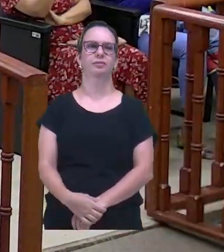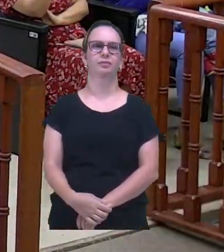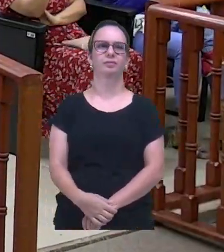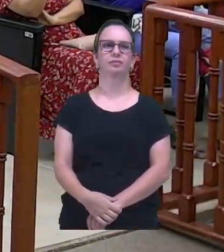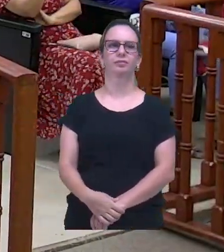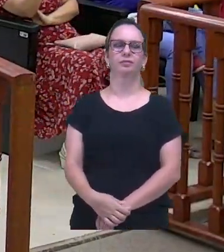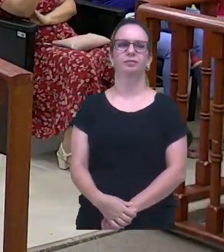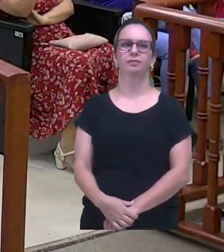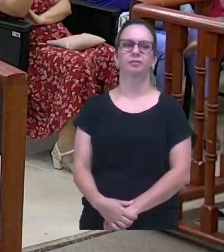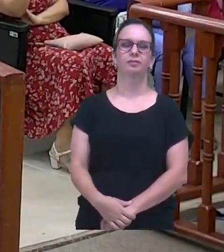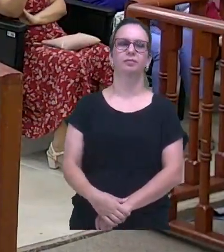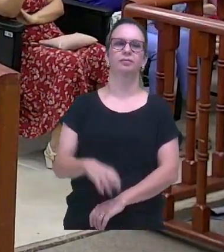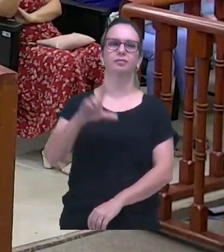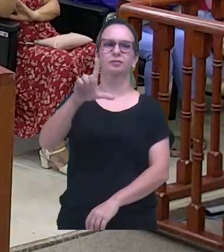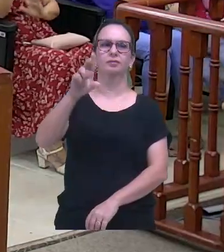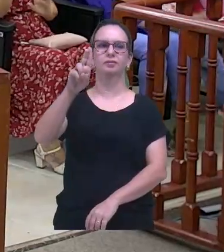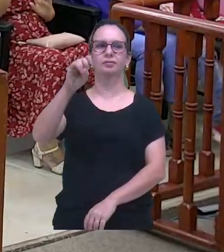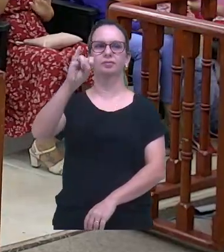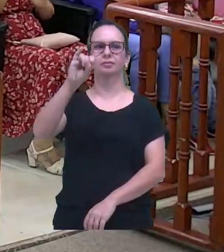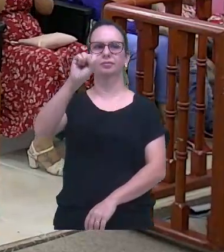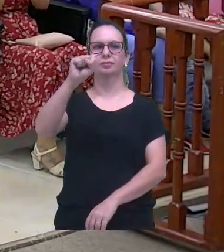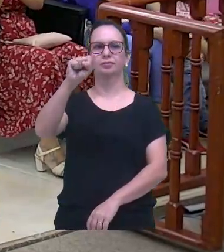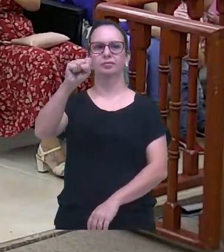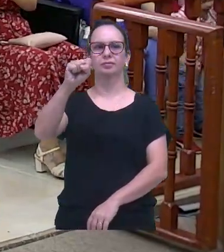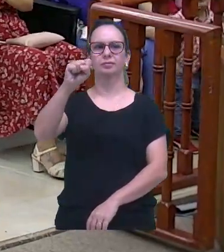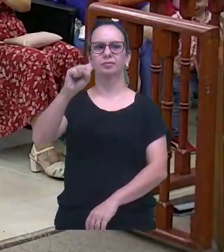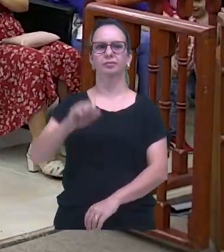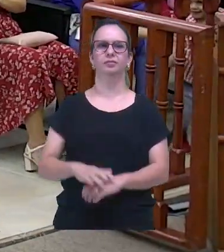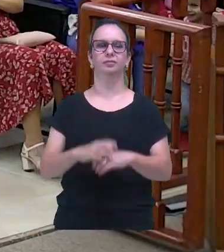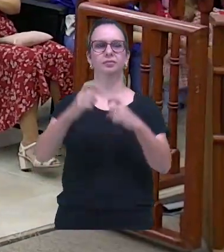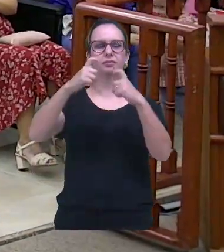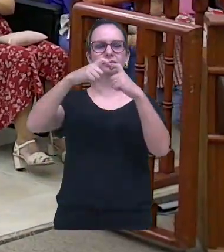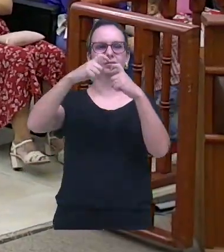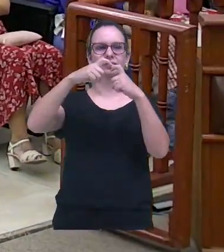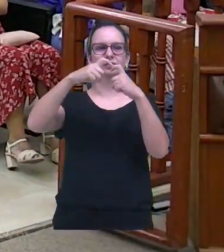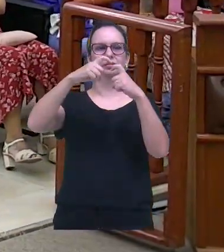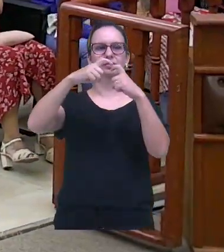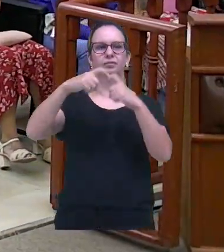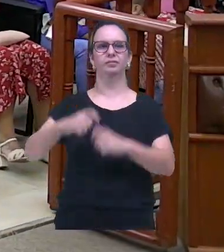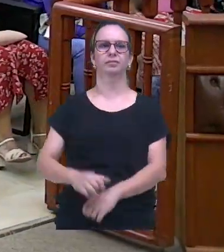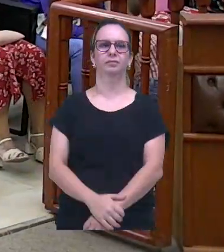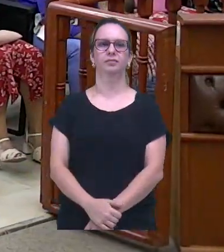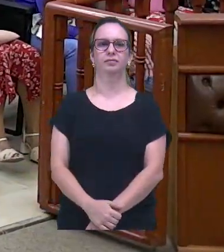Dr. Luiz Marcelo Pacheco Rotondaro, médico.